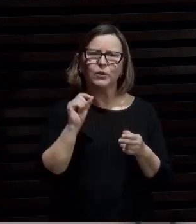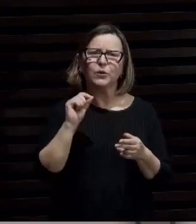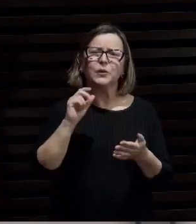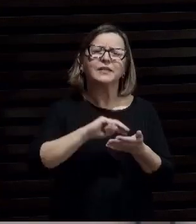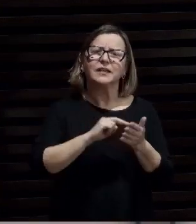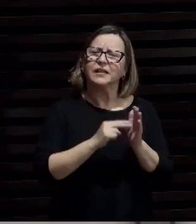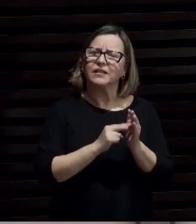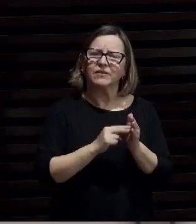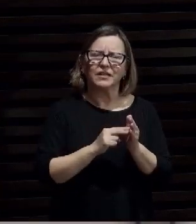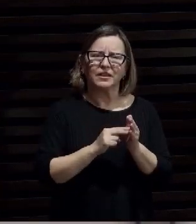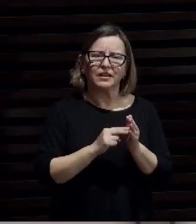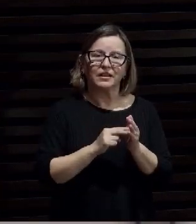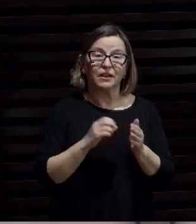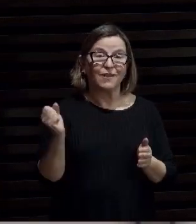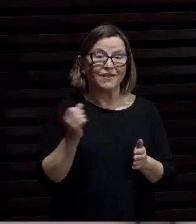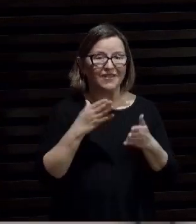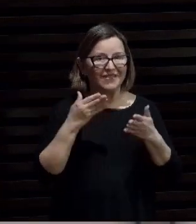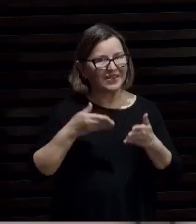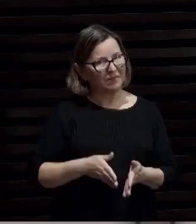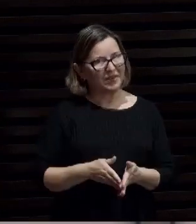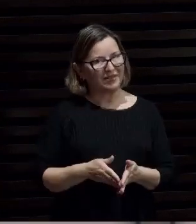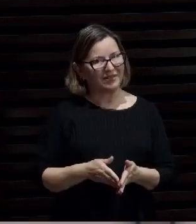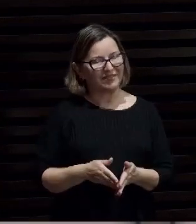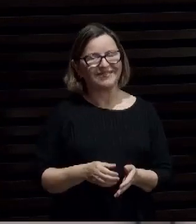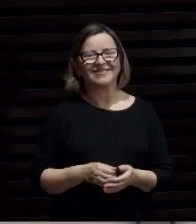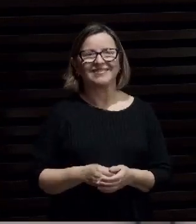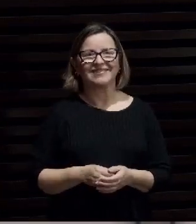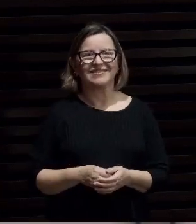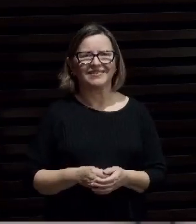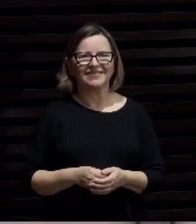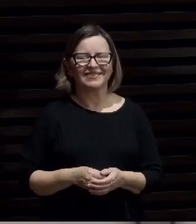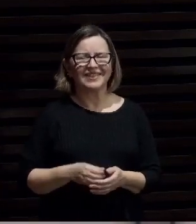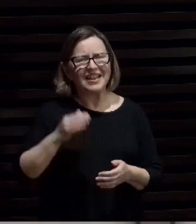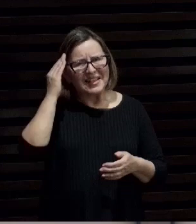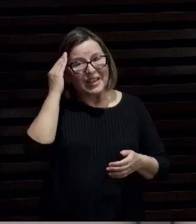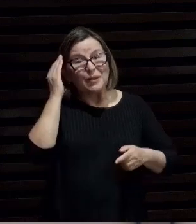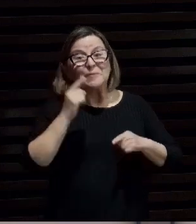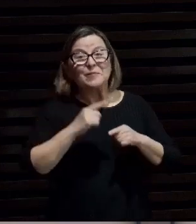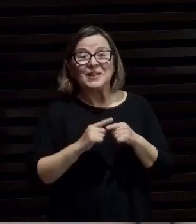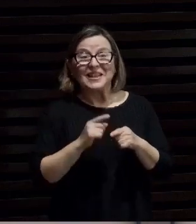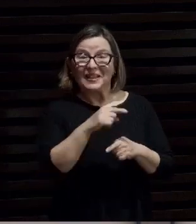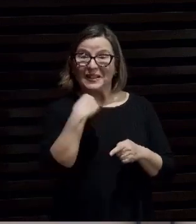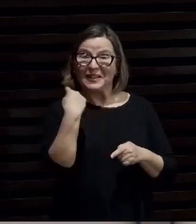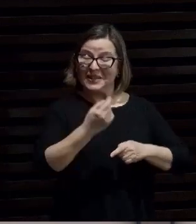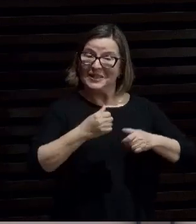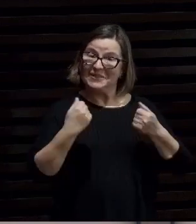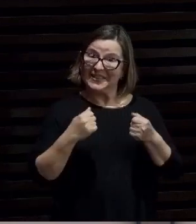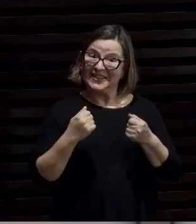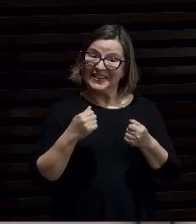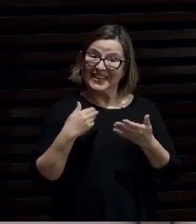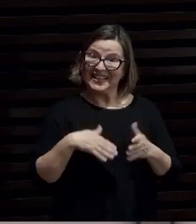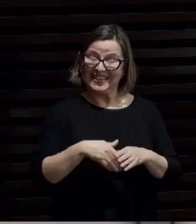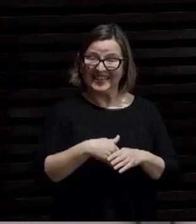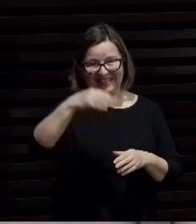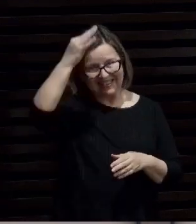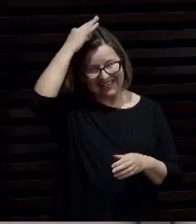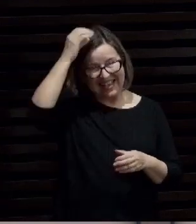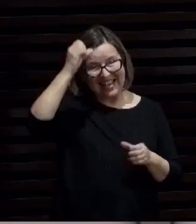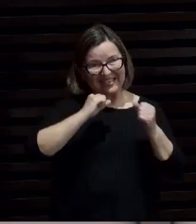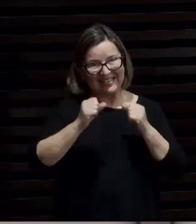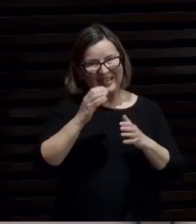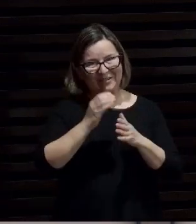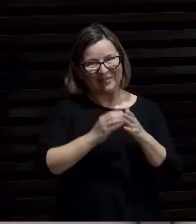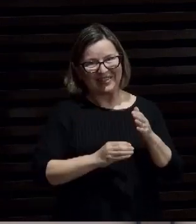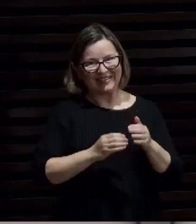nascimento? Meus irmãos, sabe por que nós precisamos nascer de novo? Salmo 14, versículos 2 e 3.